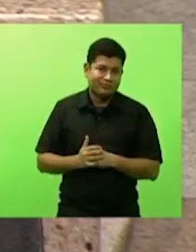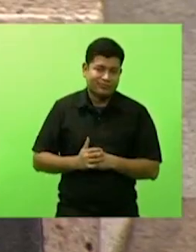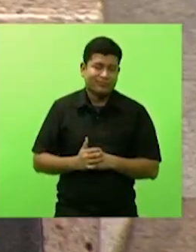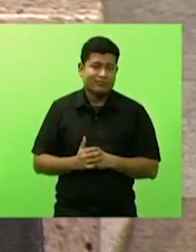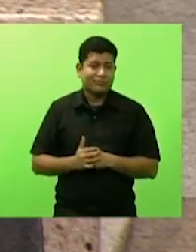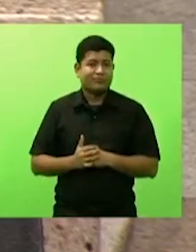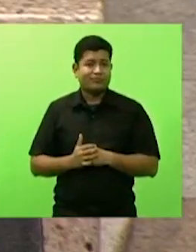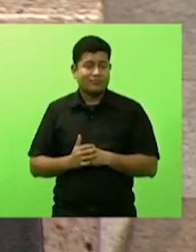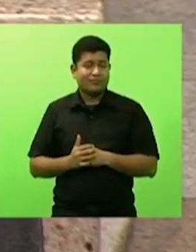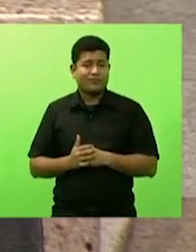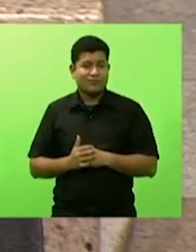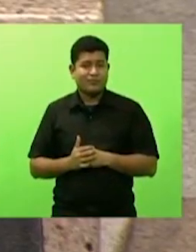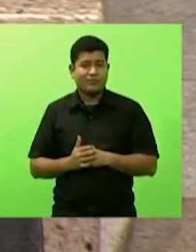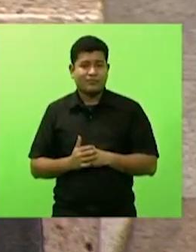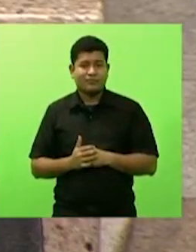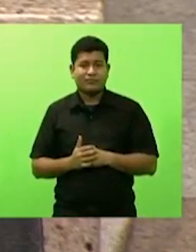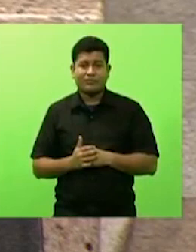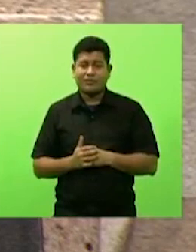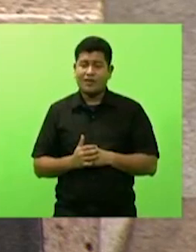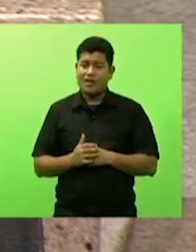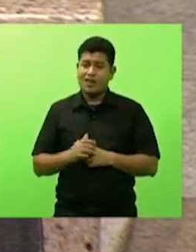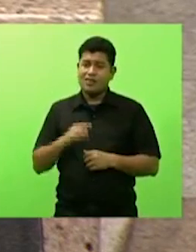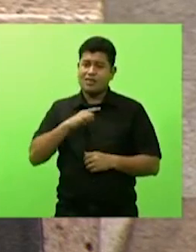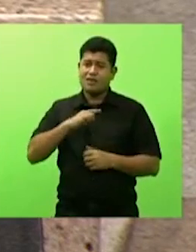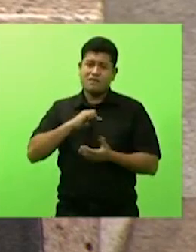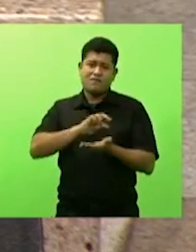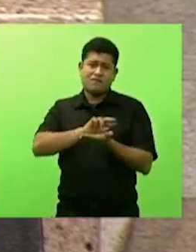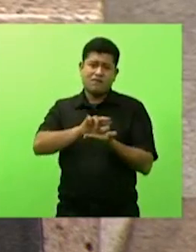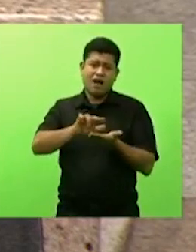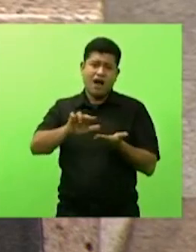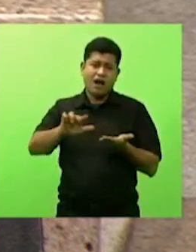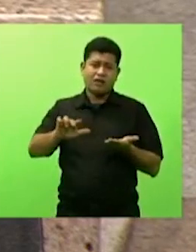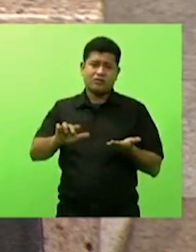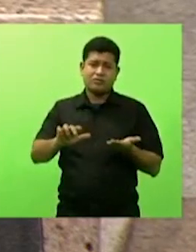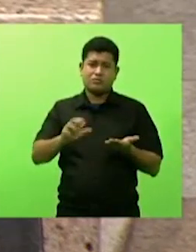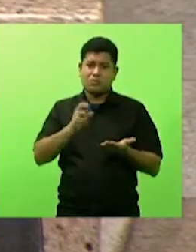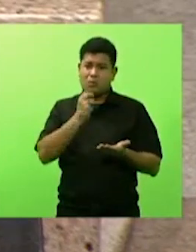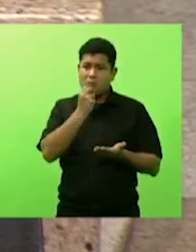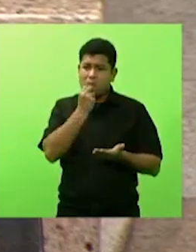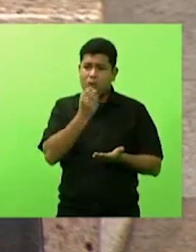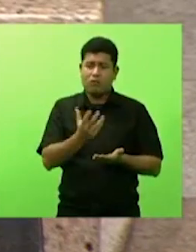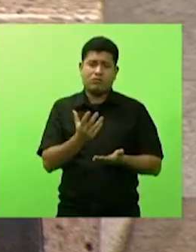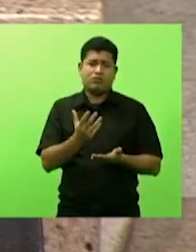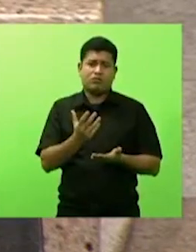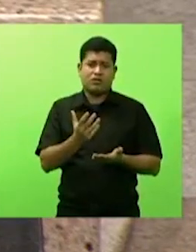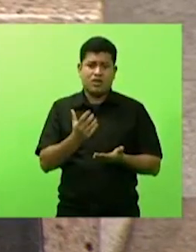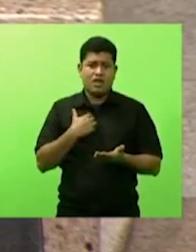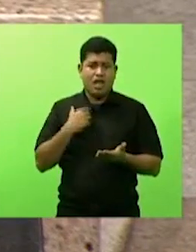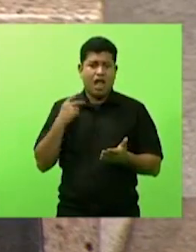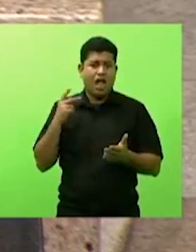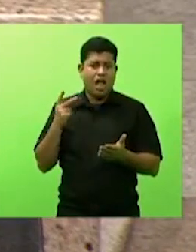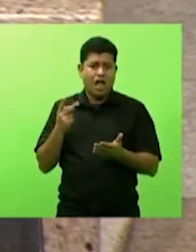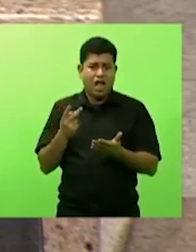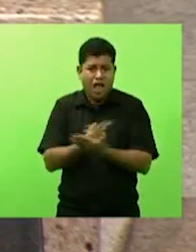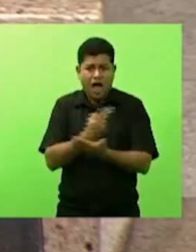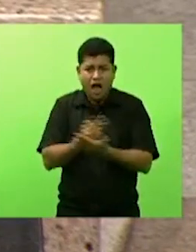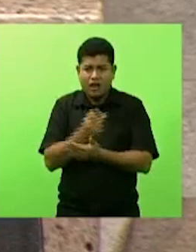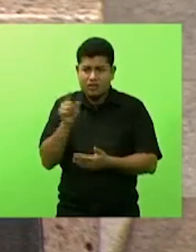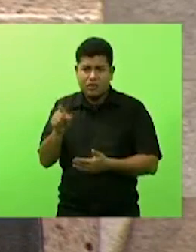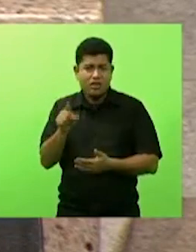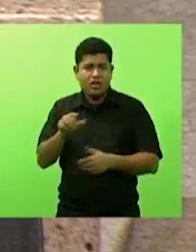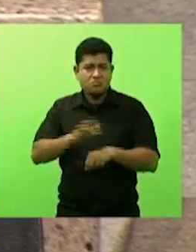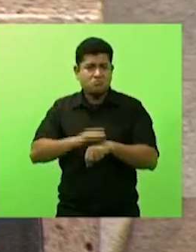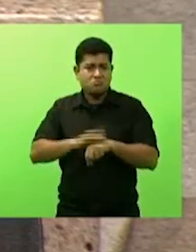Existem diversos bons motivos para esse governador ser impedido. Diversos.